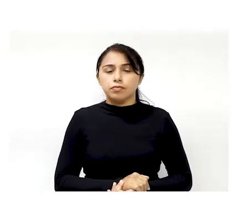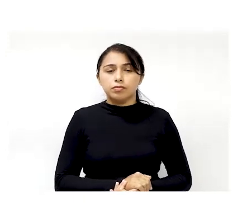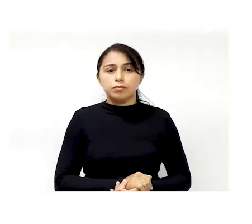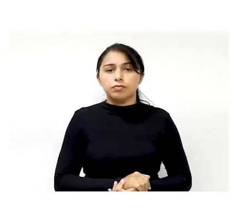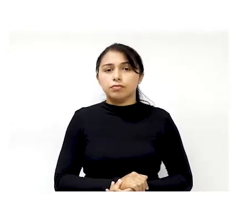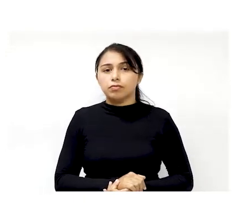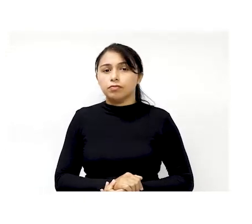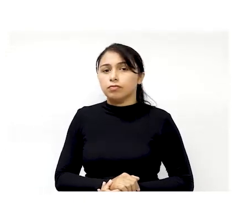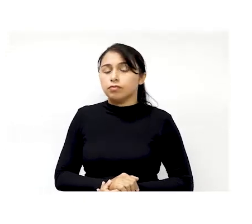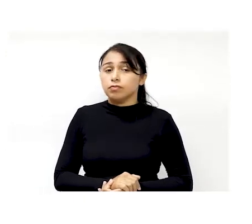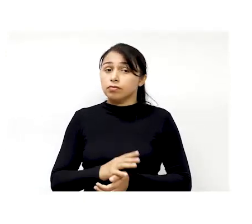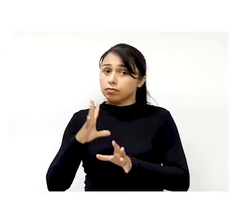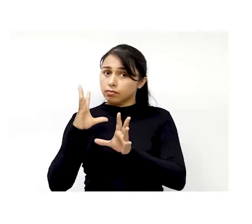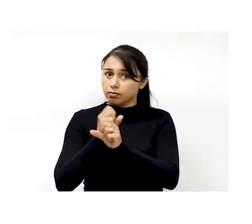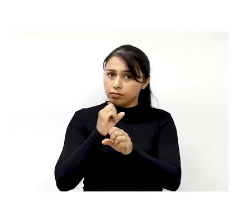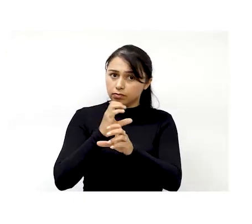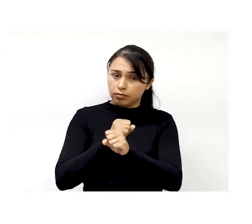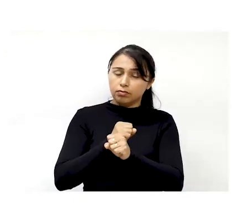o nosso 2,8.